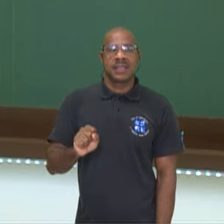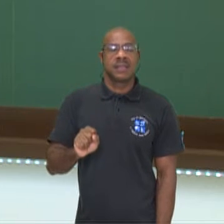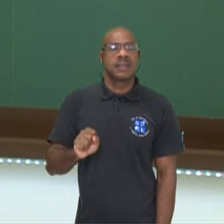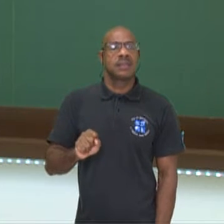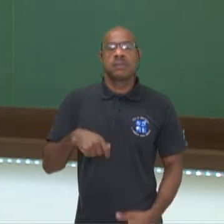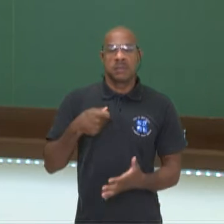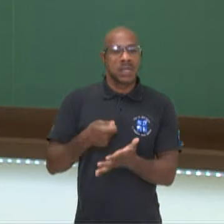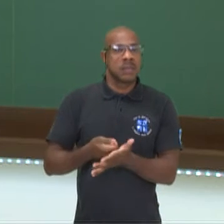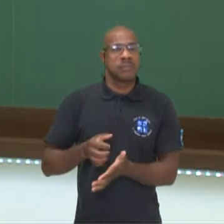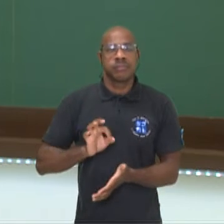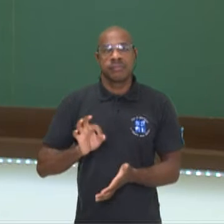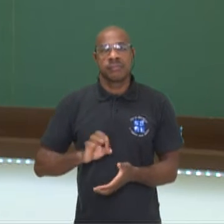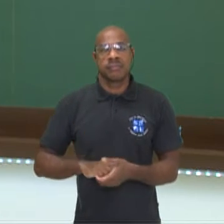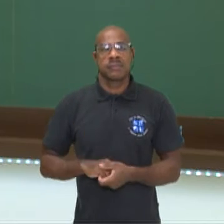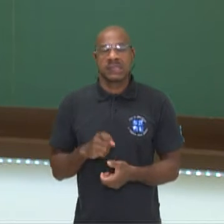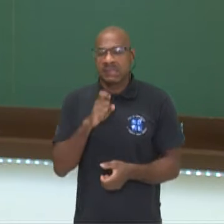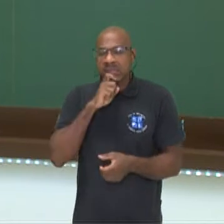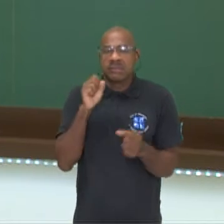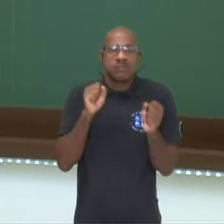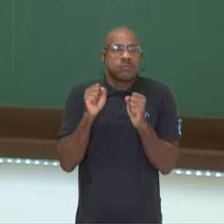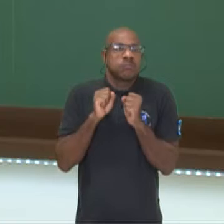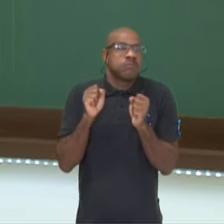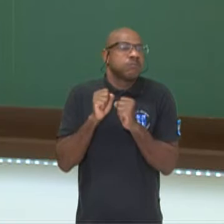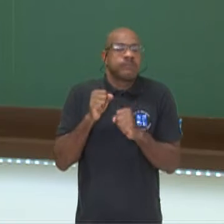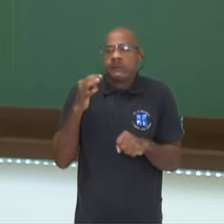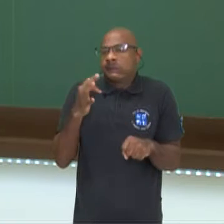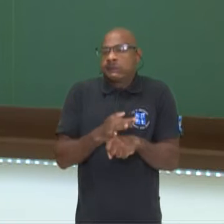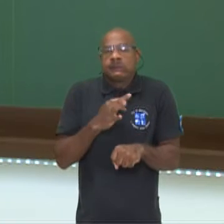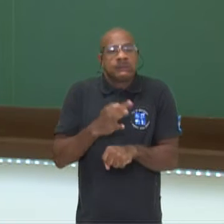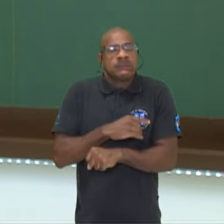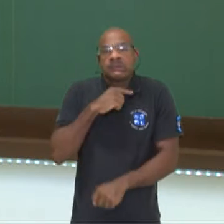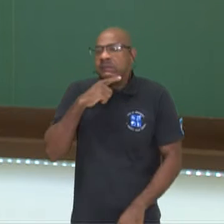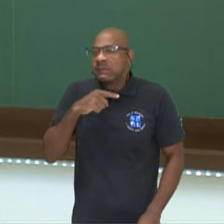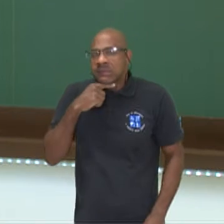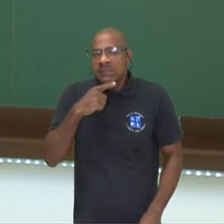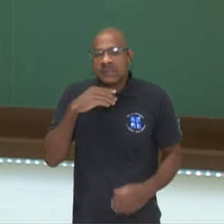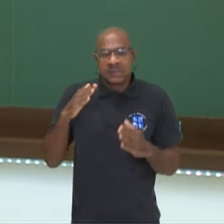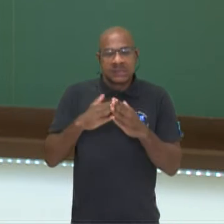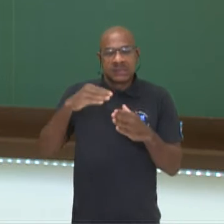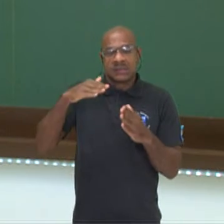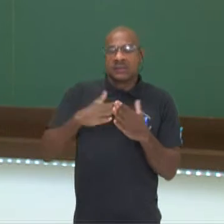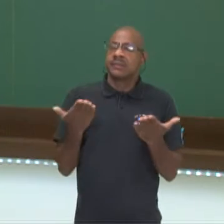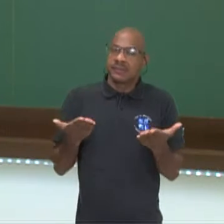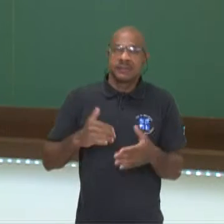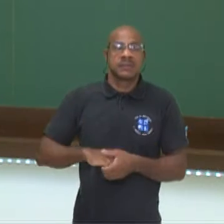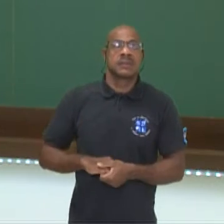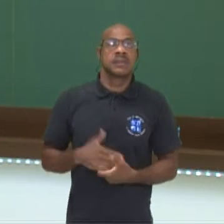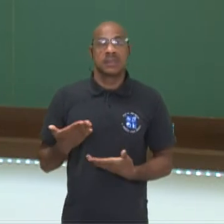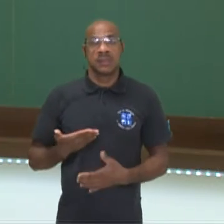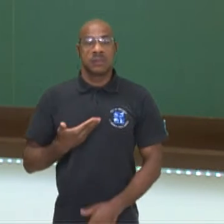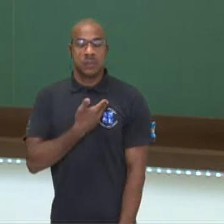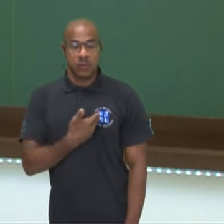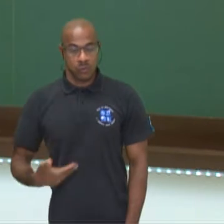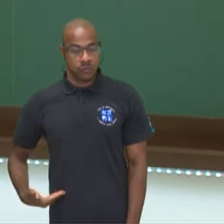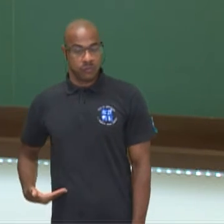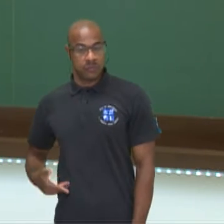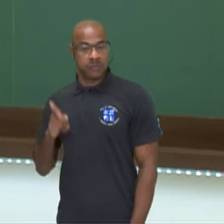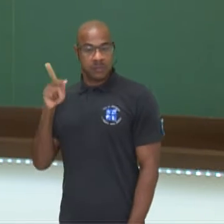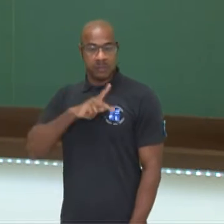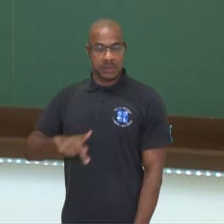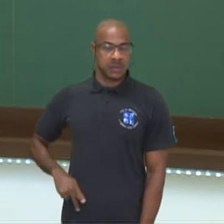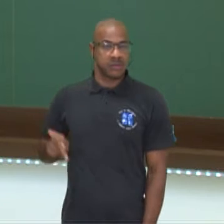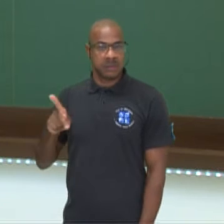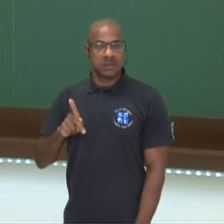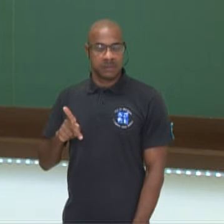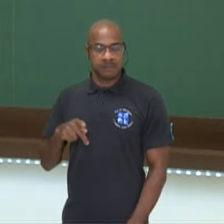Não pagando o gás, o frio se tornava insuportável em algumas residências. Nesse sentido, então, o Estado tinha que intervir em